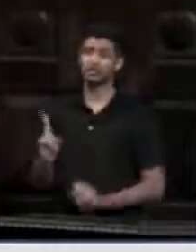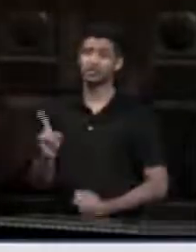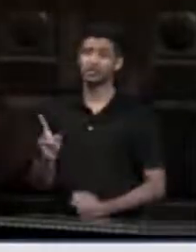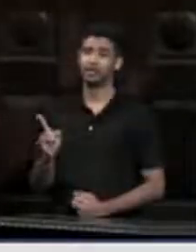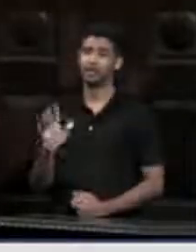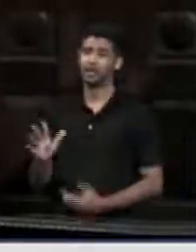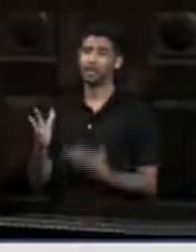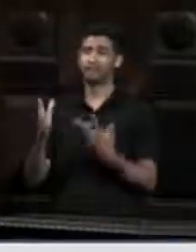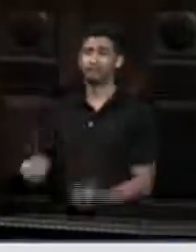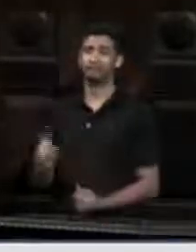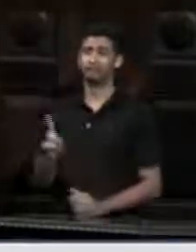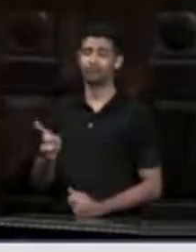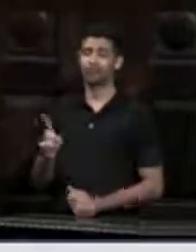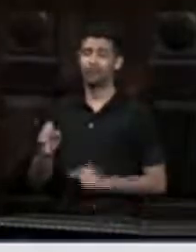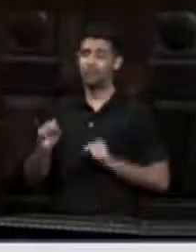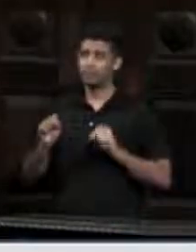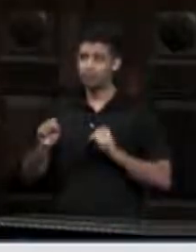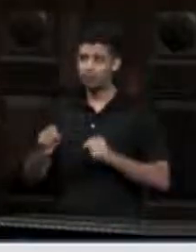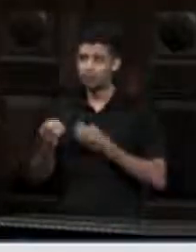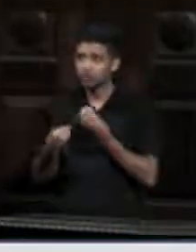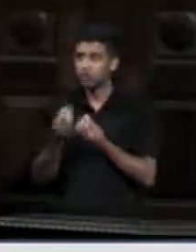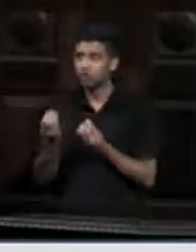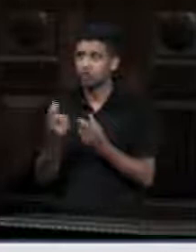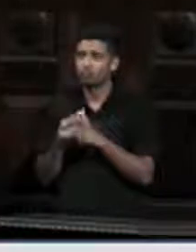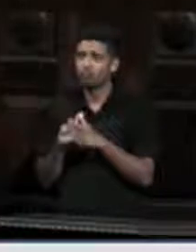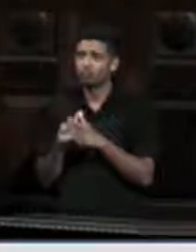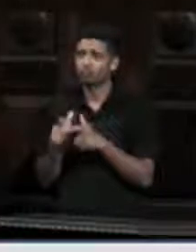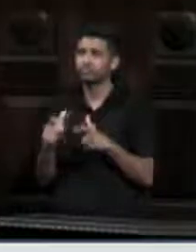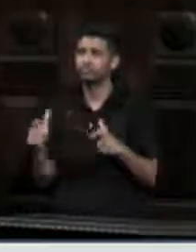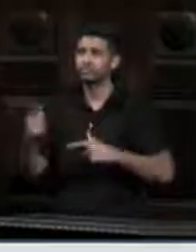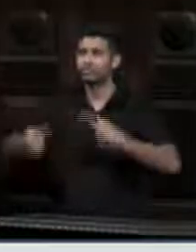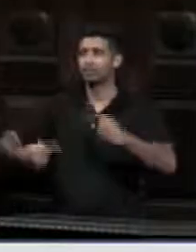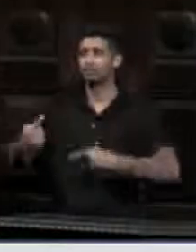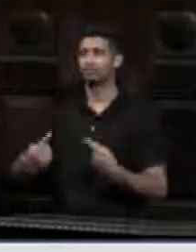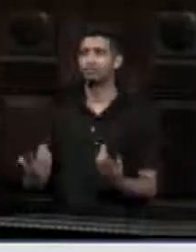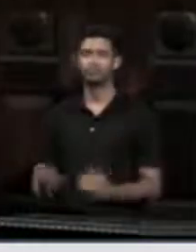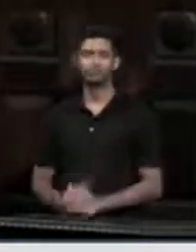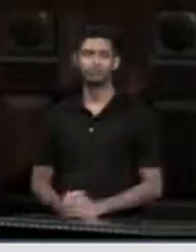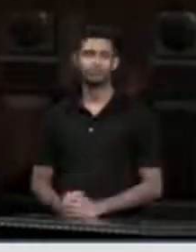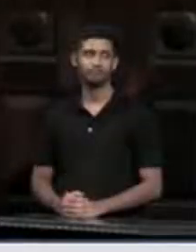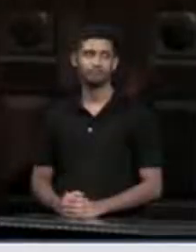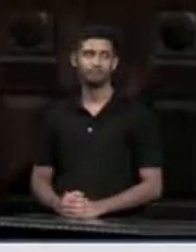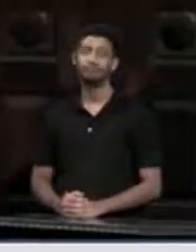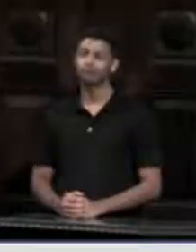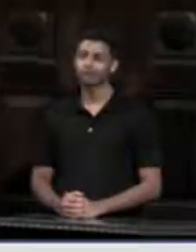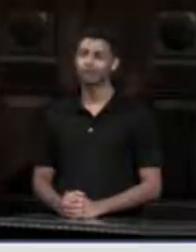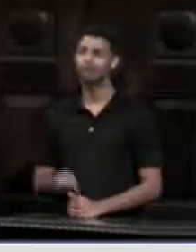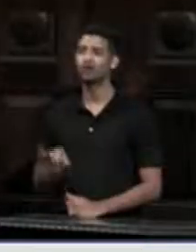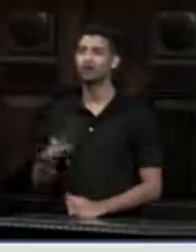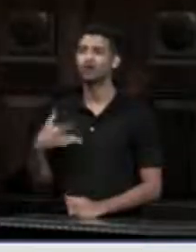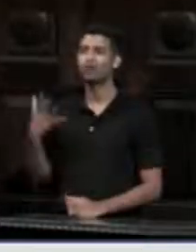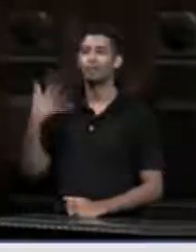rejeição deve ser fruto de um acúmulo maior de debate. É essa a sugestão que levanto aqui.